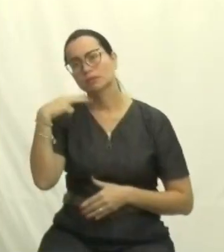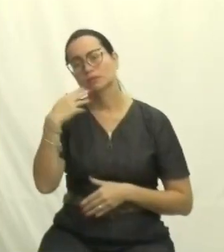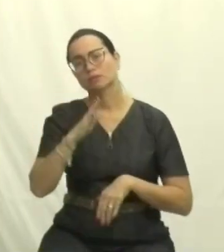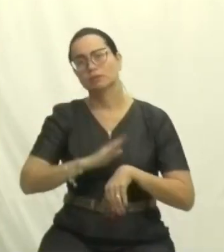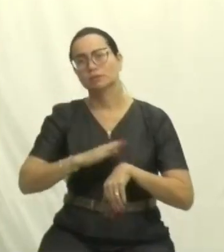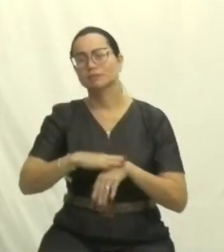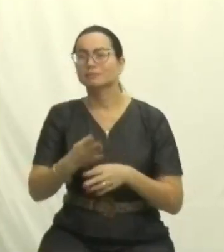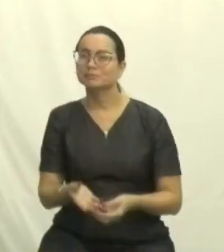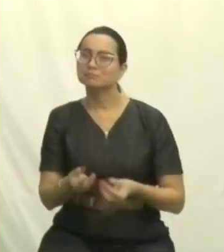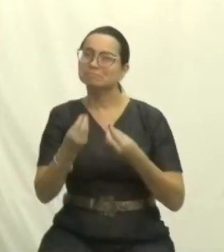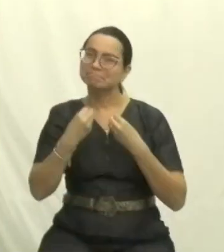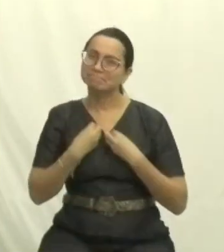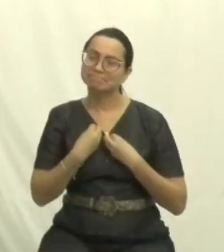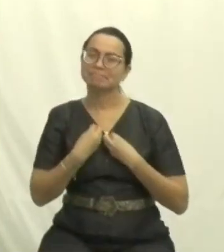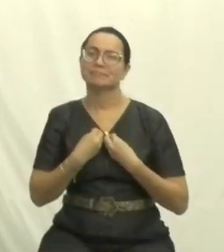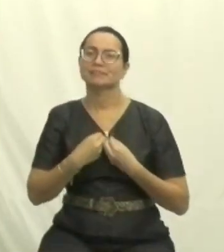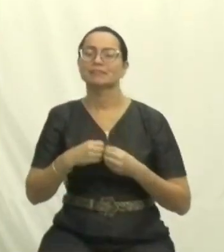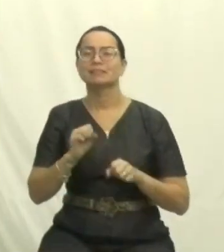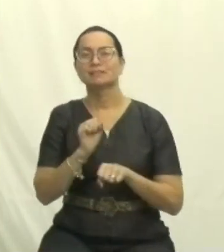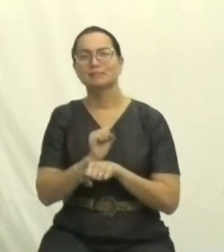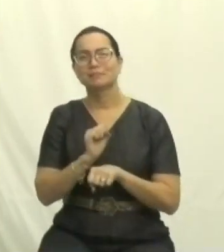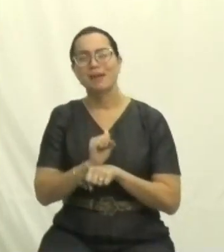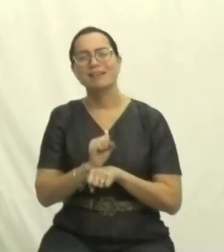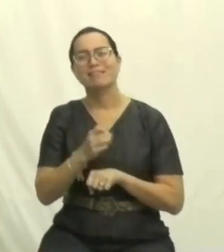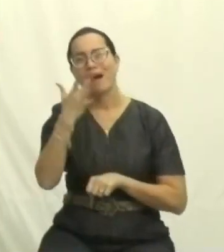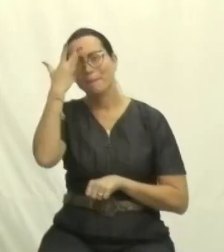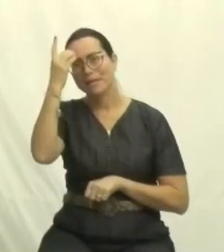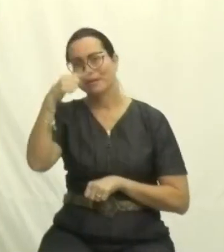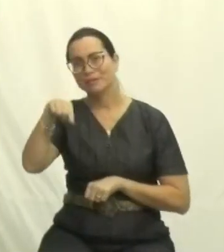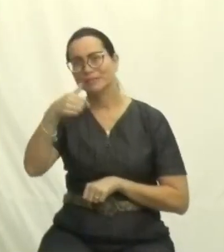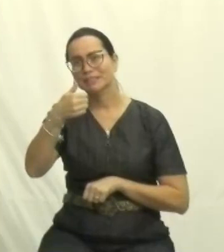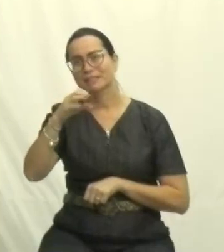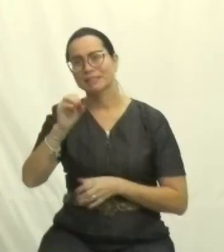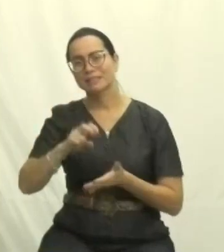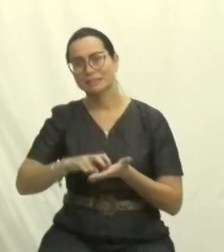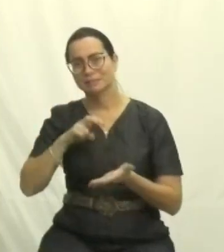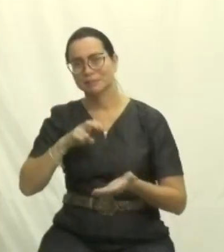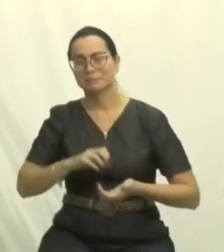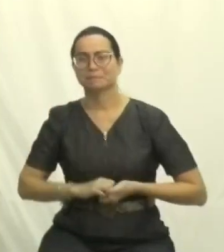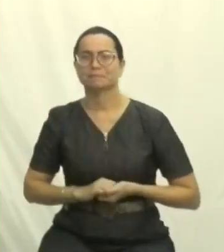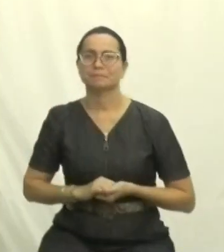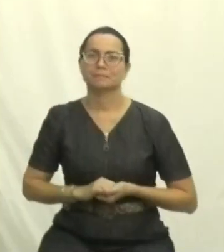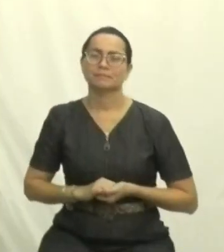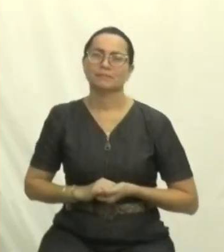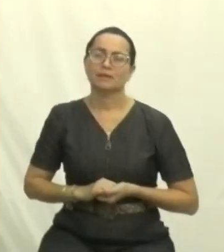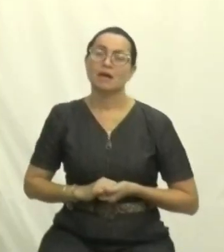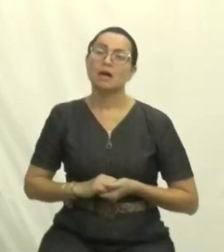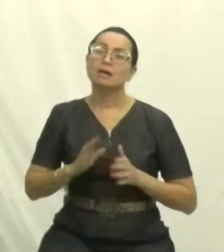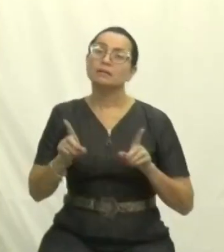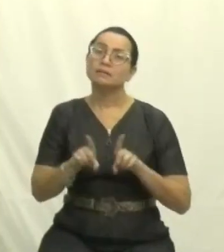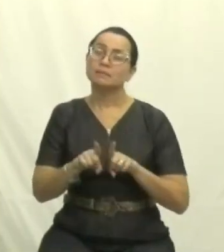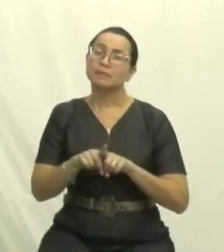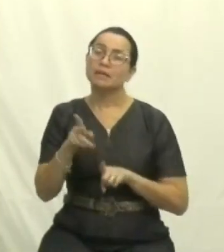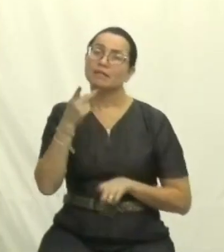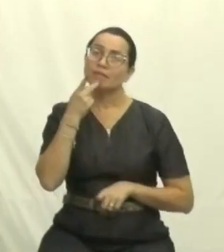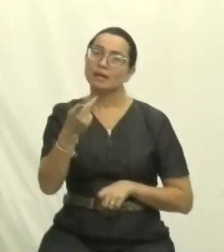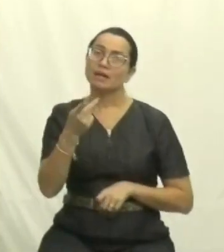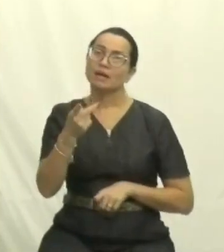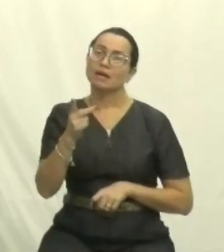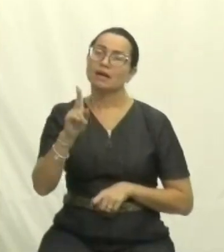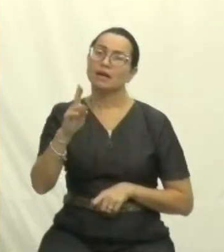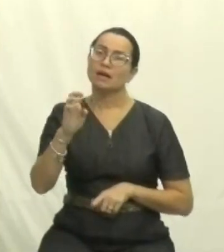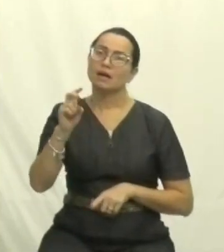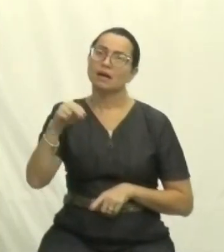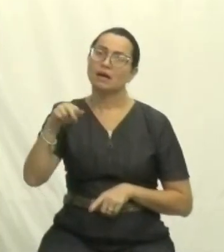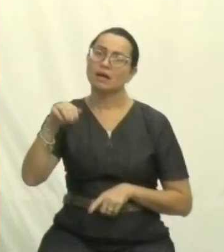cederam o tempo e espero vocês lá amanhã às 10 horas da manhã. Também dizer ao Henrique, que aqui esteve